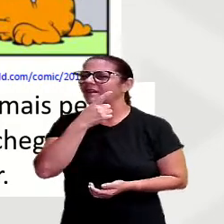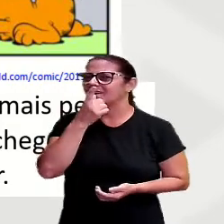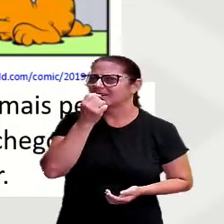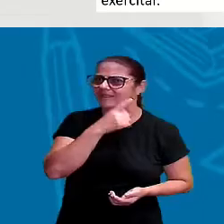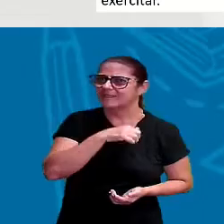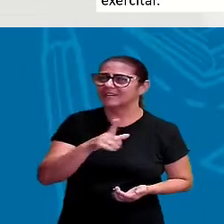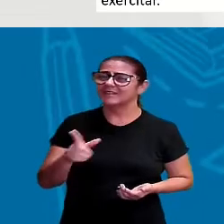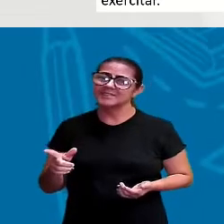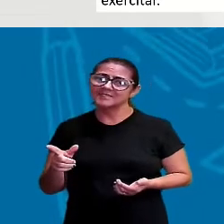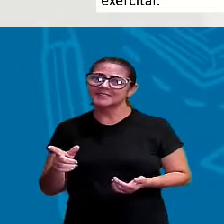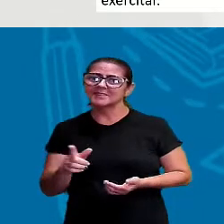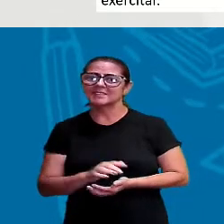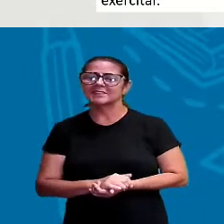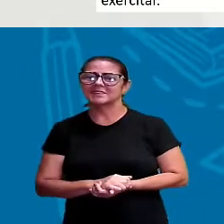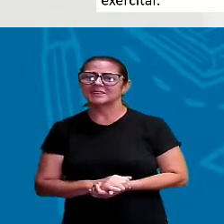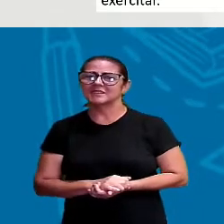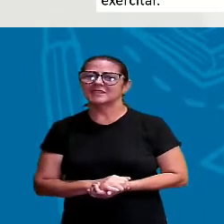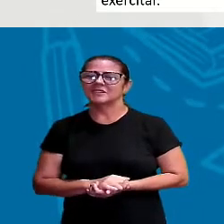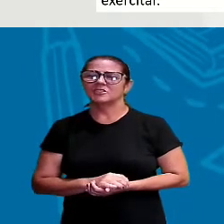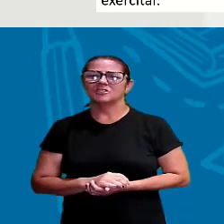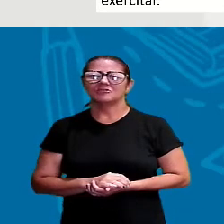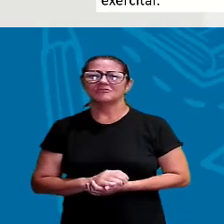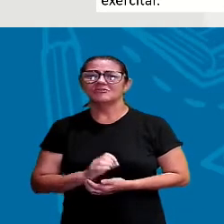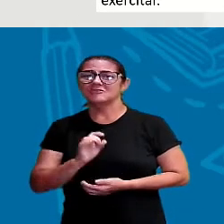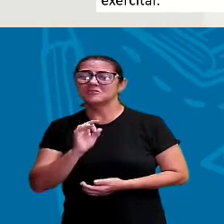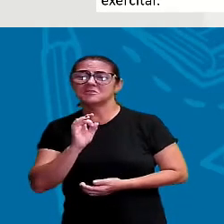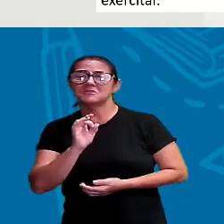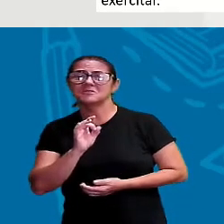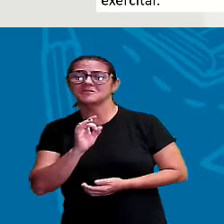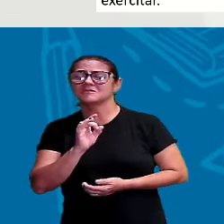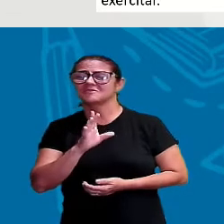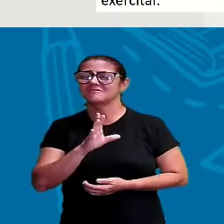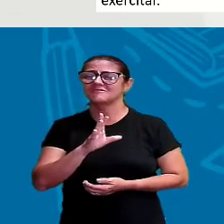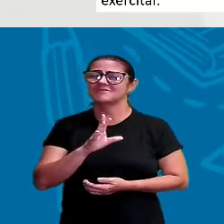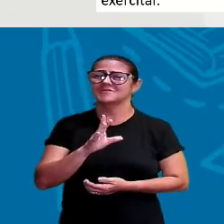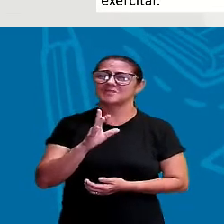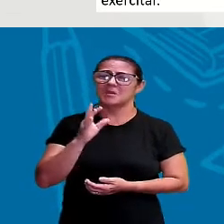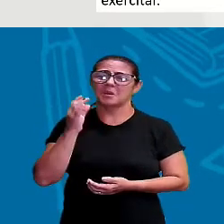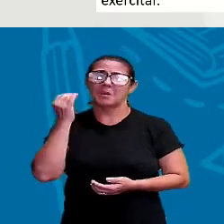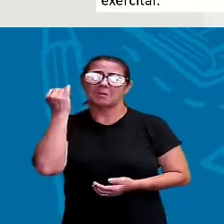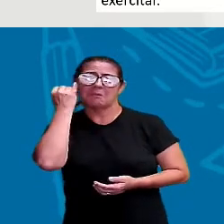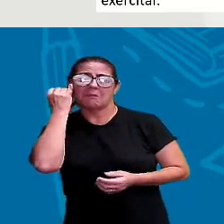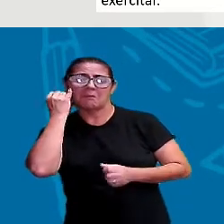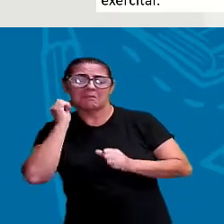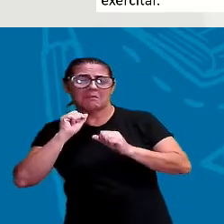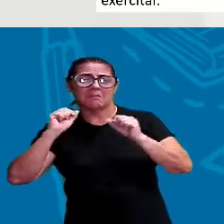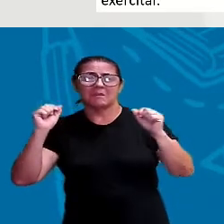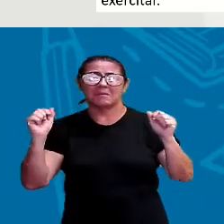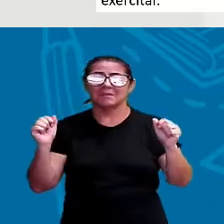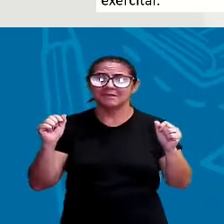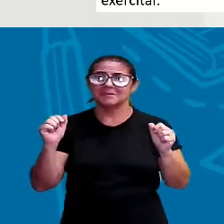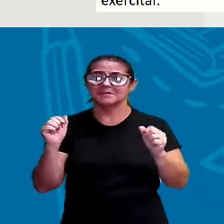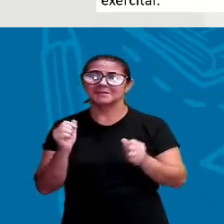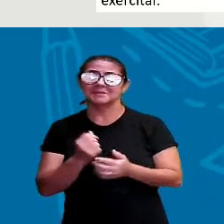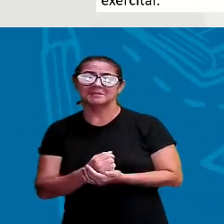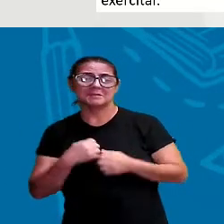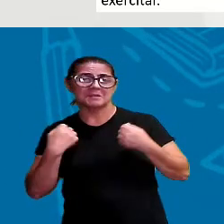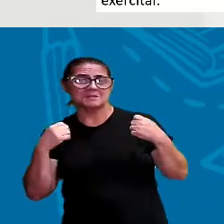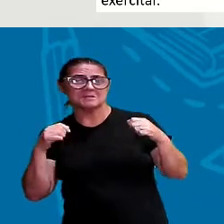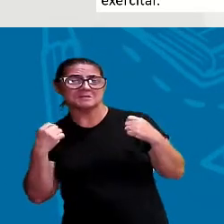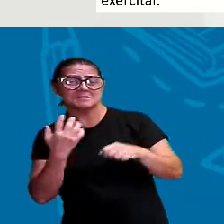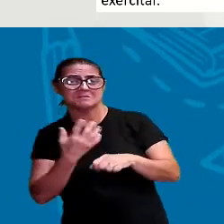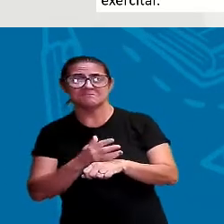teve o tamanho aí de uma barriguinha só para dizer que ele não gosta muito de se exercitar e foi trabalhado o que